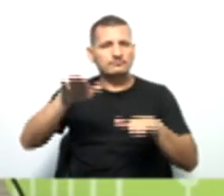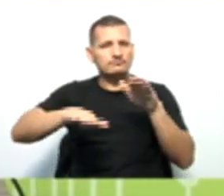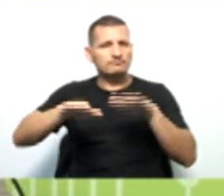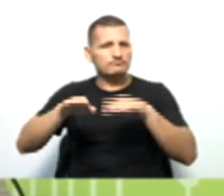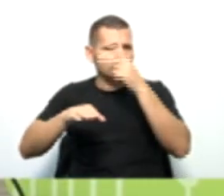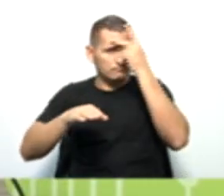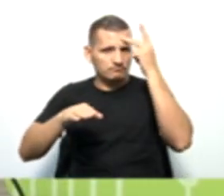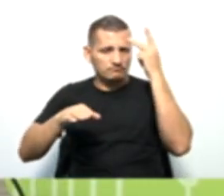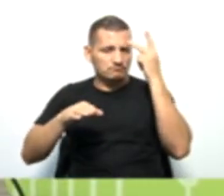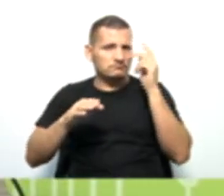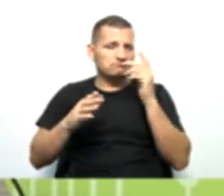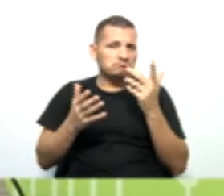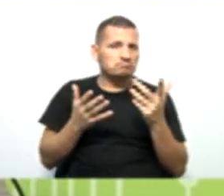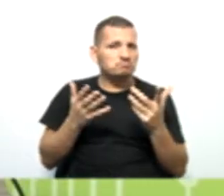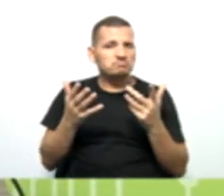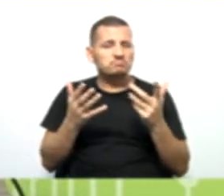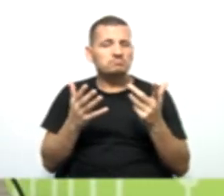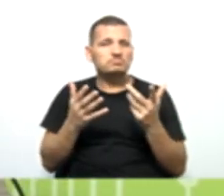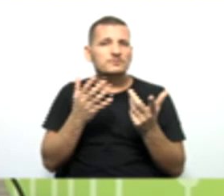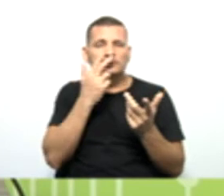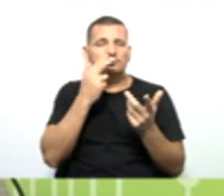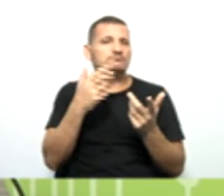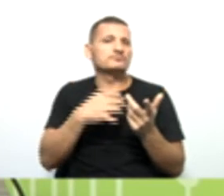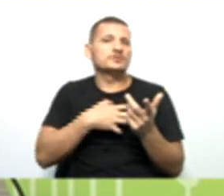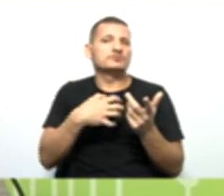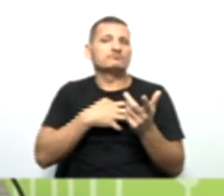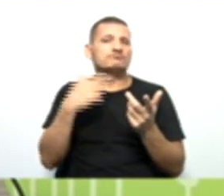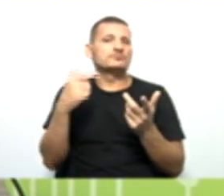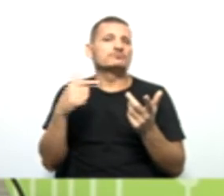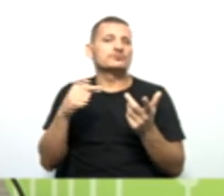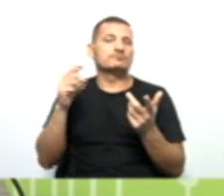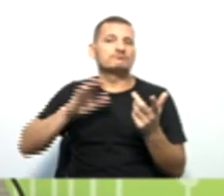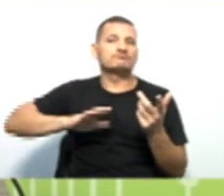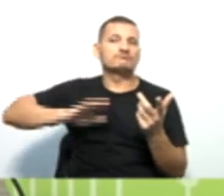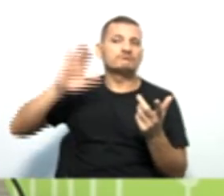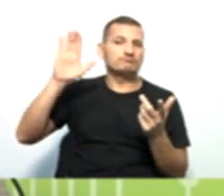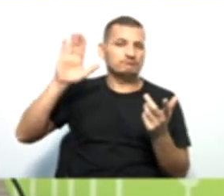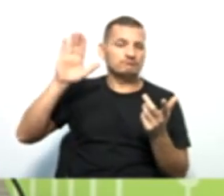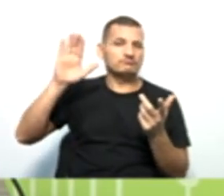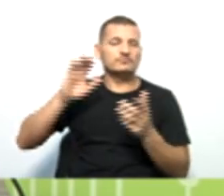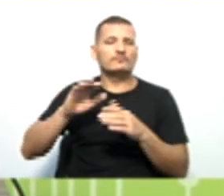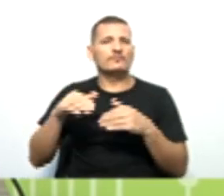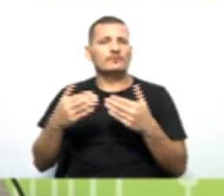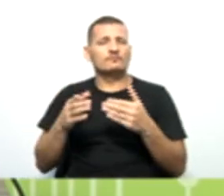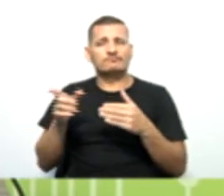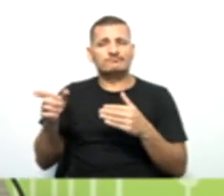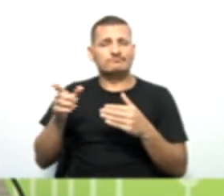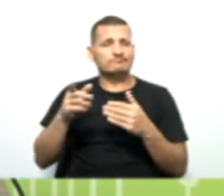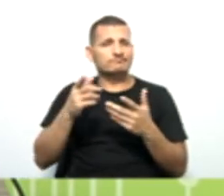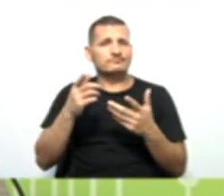sentir comprometida ou compromissada com aquela atividade, então ela vai ficar meio